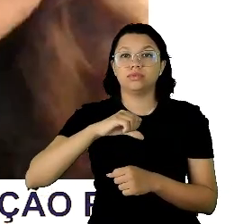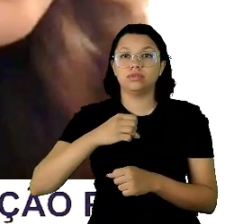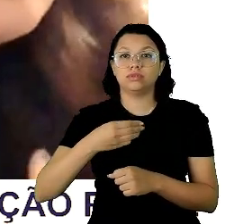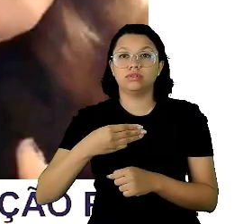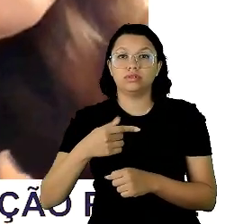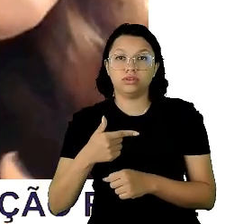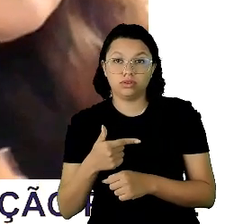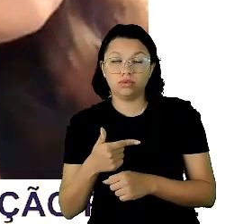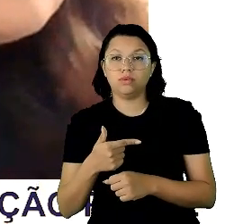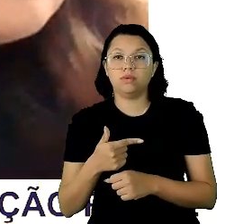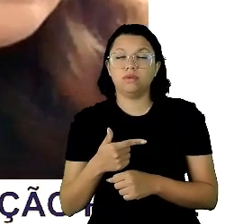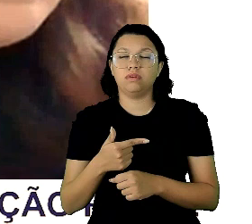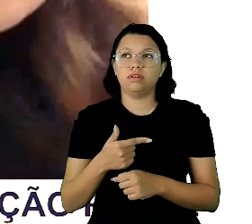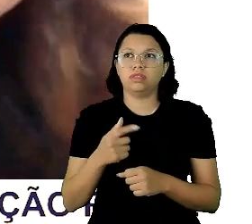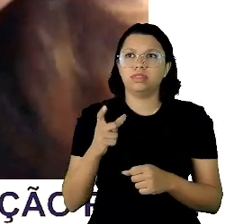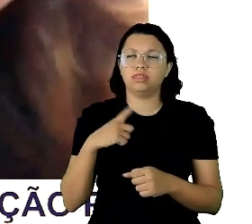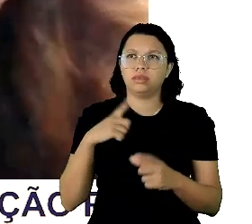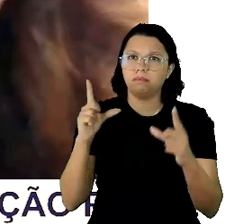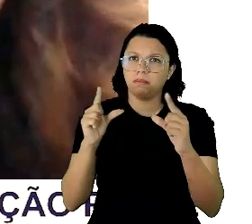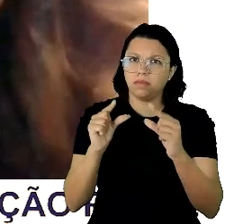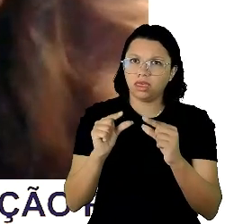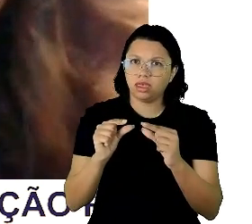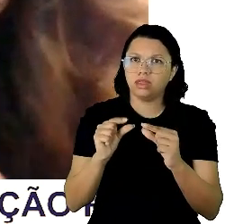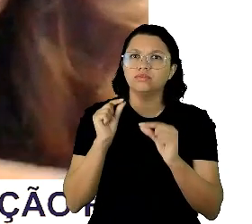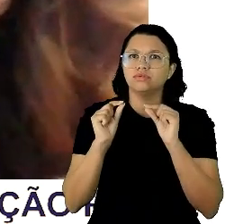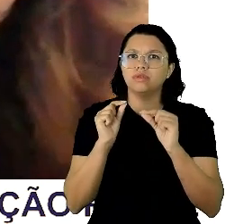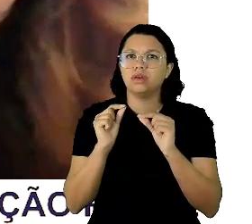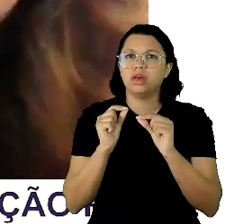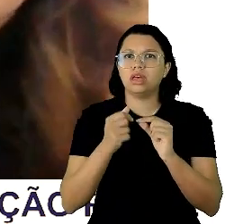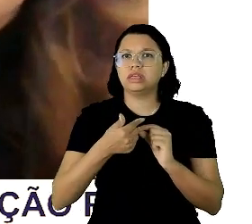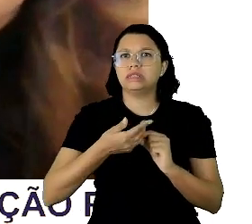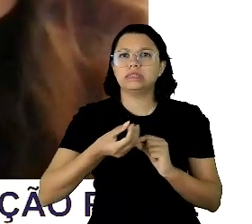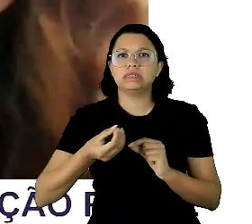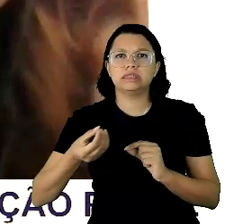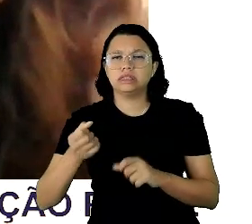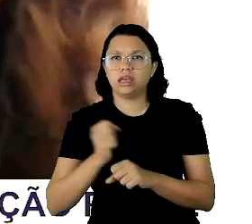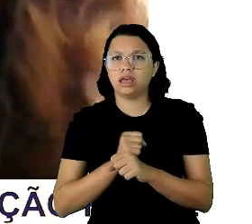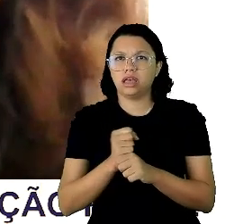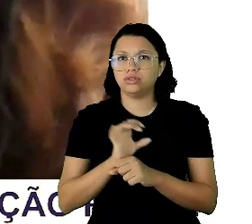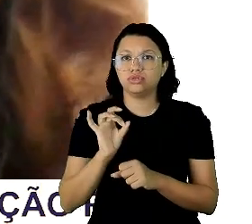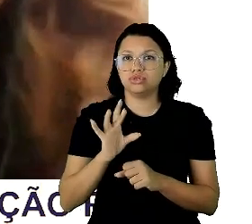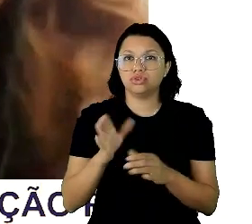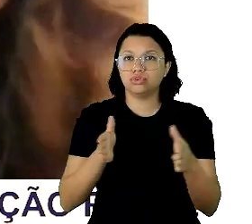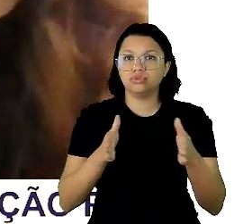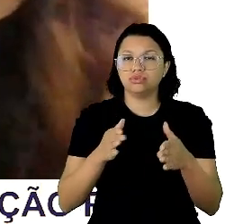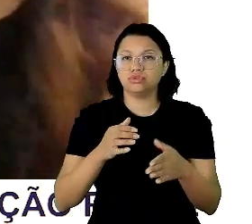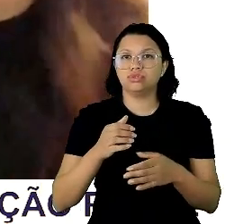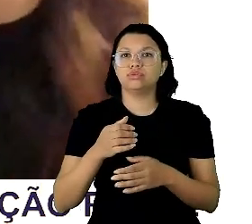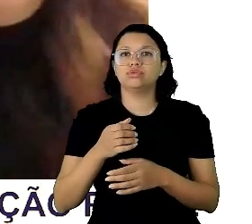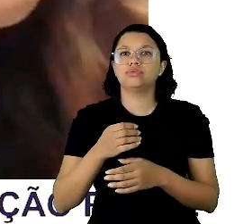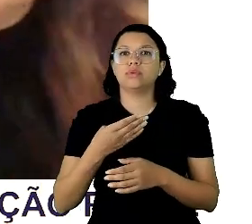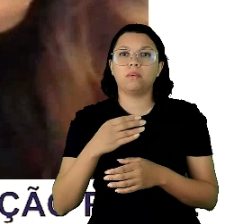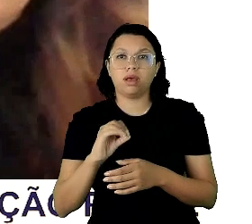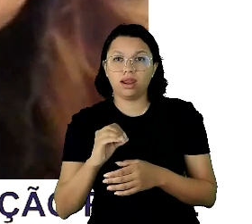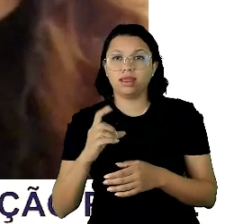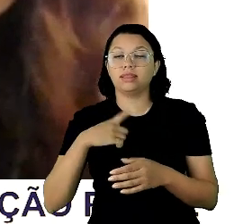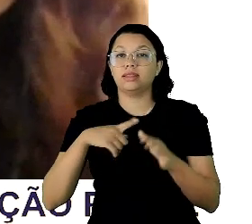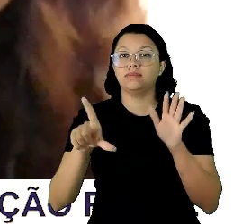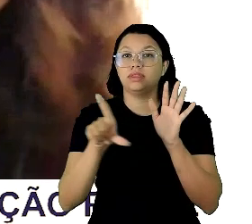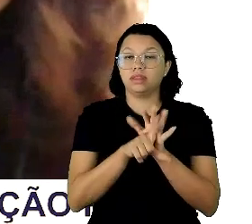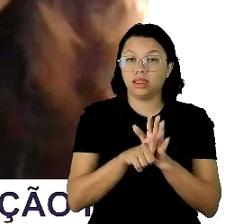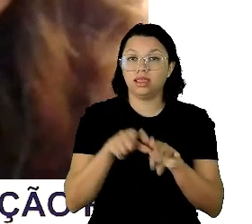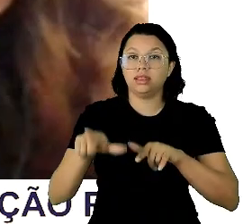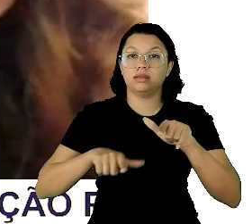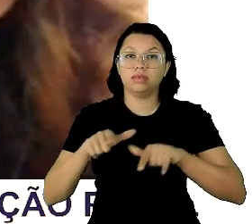anos, né? A gente, apenas nos anos 40, é que veio lei trabalhista para proteger a